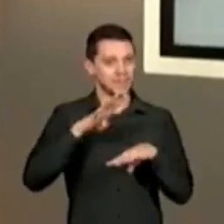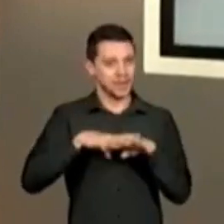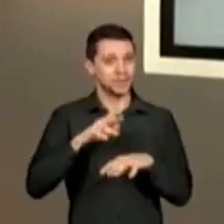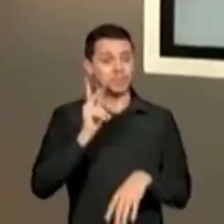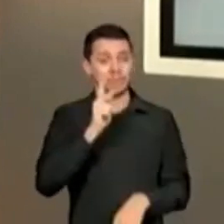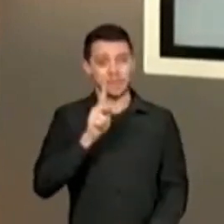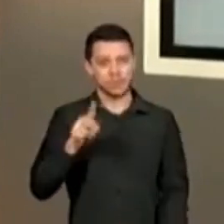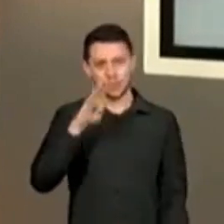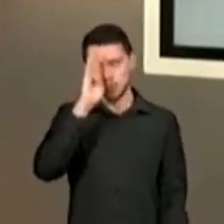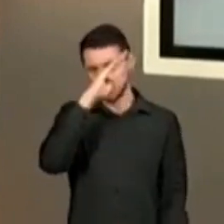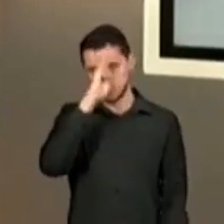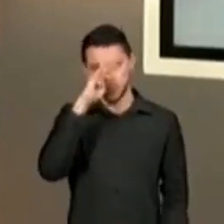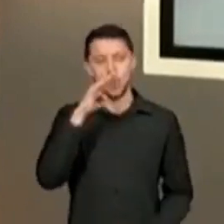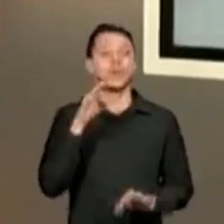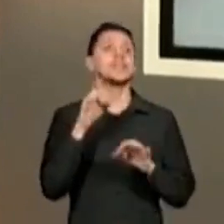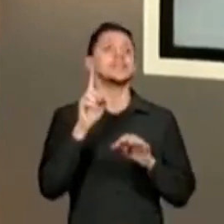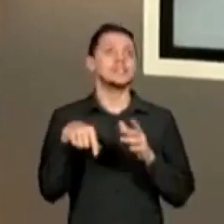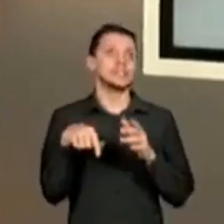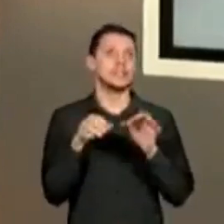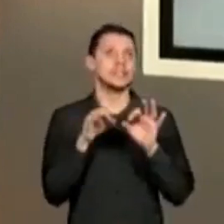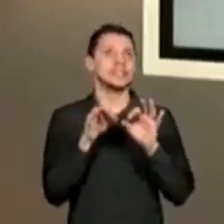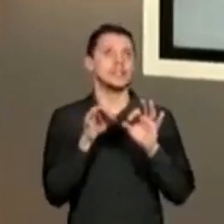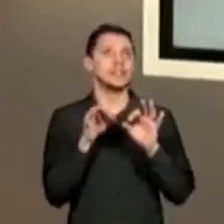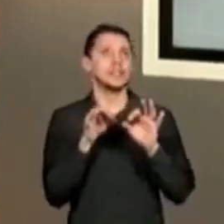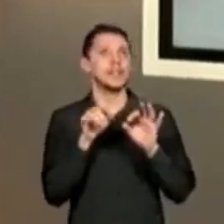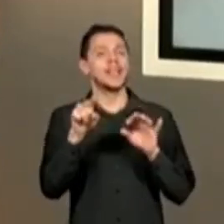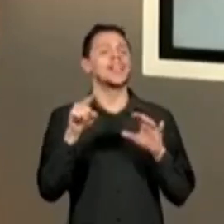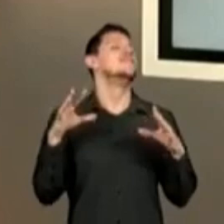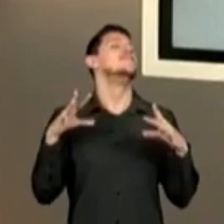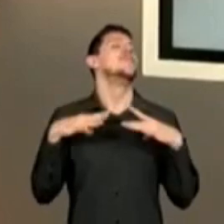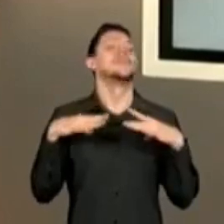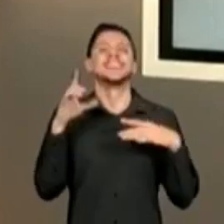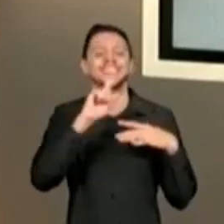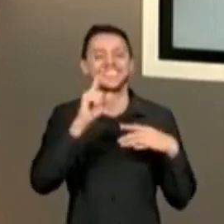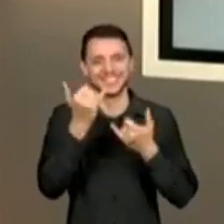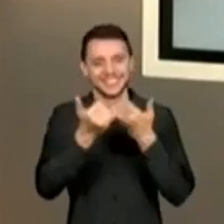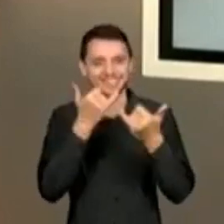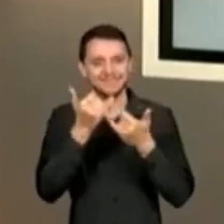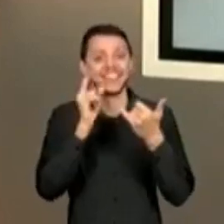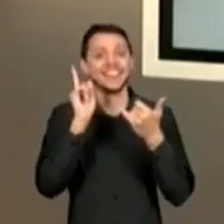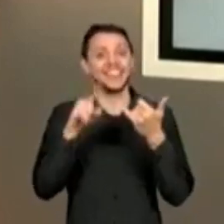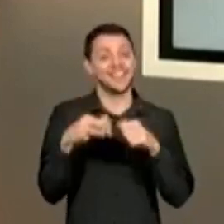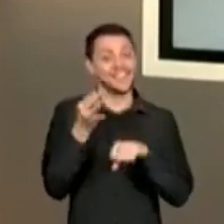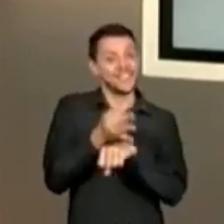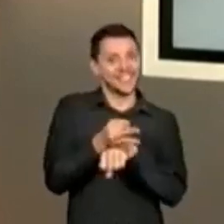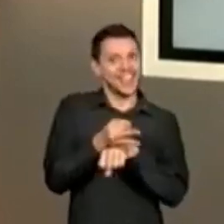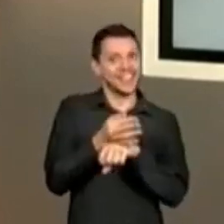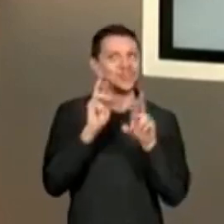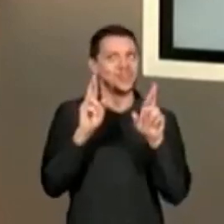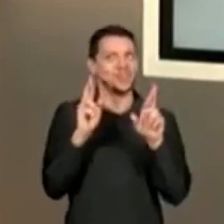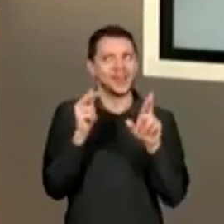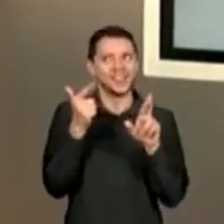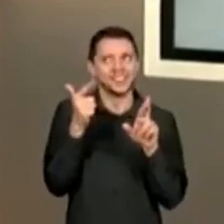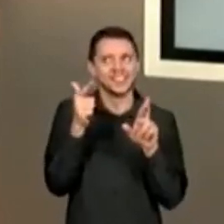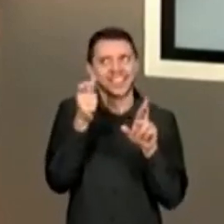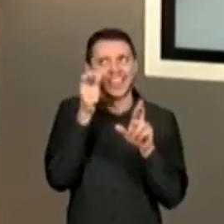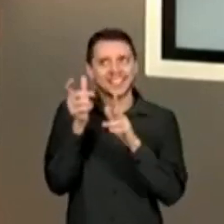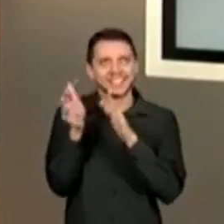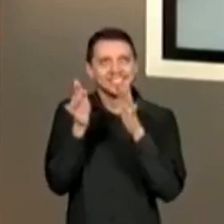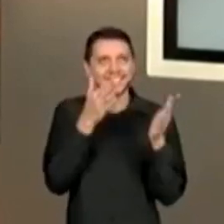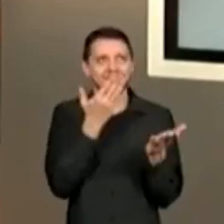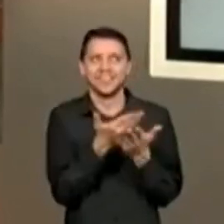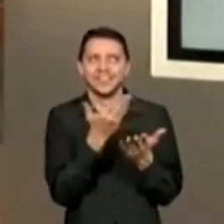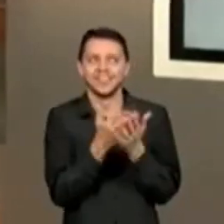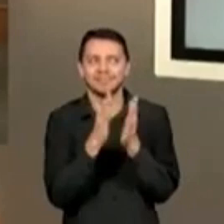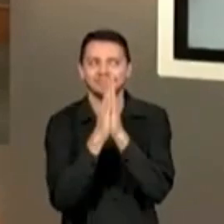professor Jonas, que é um folgado. Brincadeira, ele não é folgado, mas ele está de férias. Que ele não esteja assistindo essa aula, por